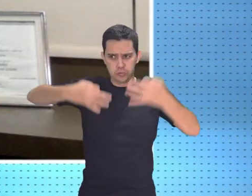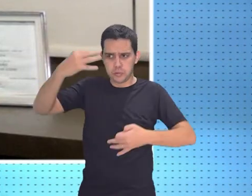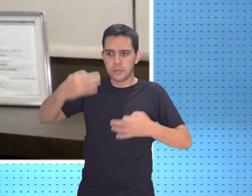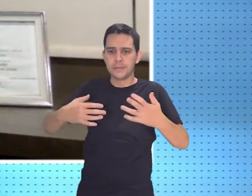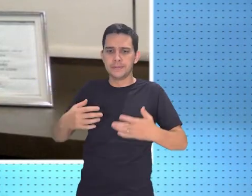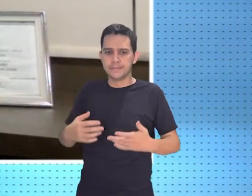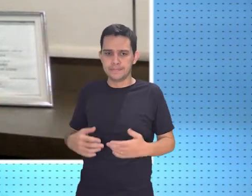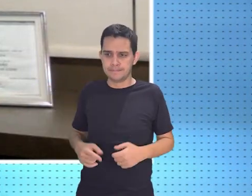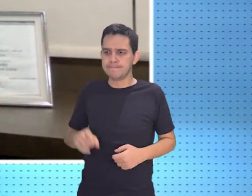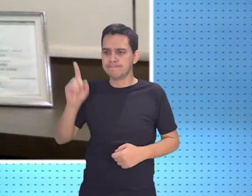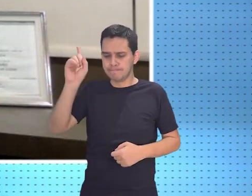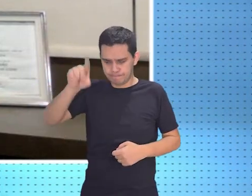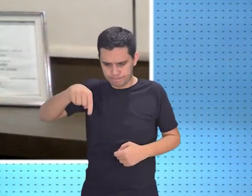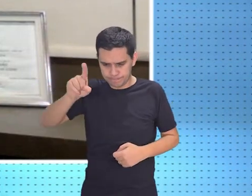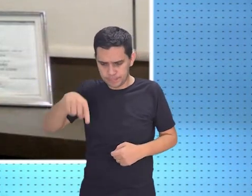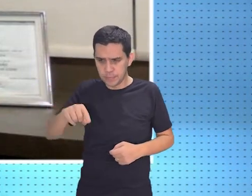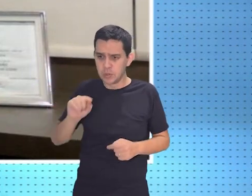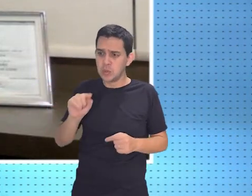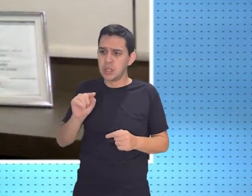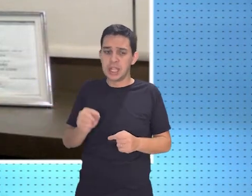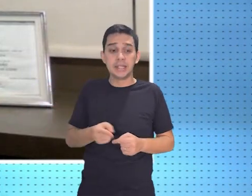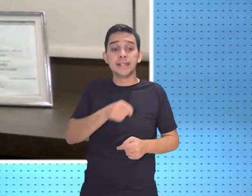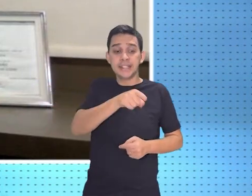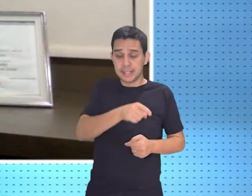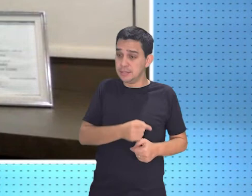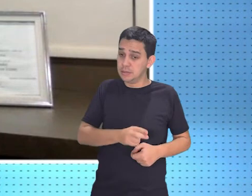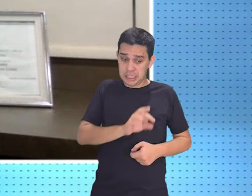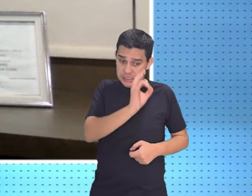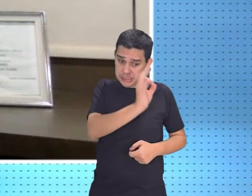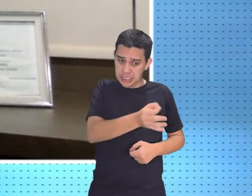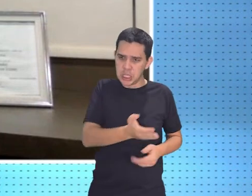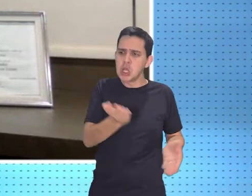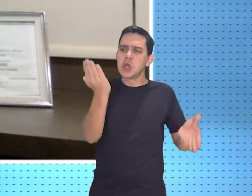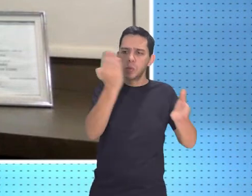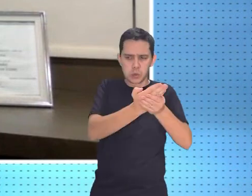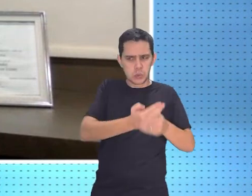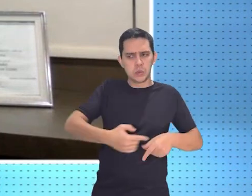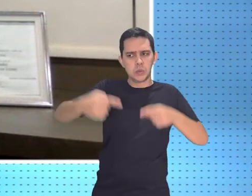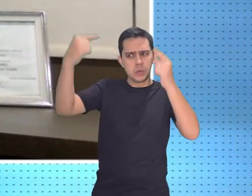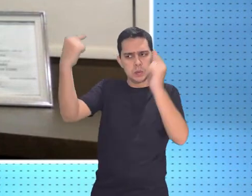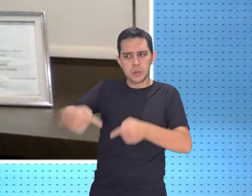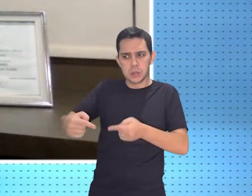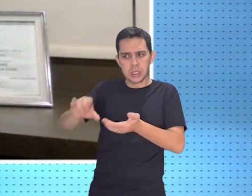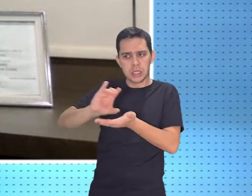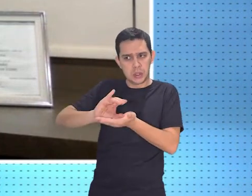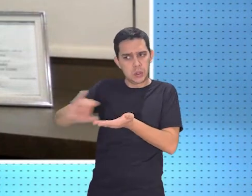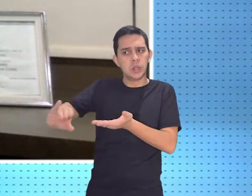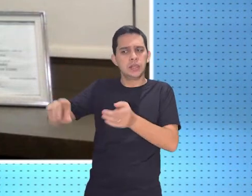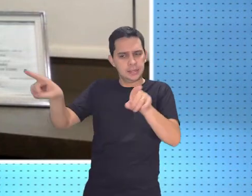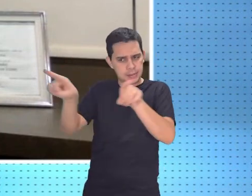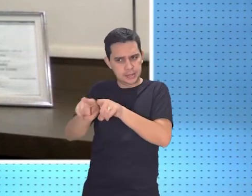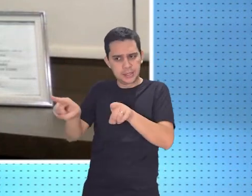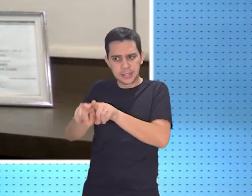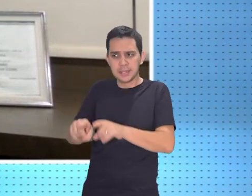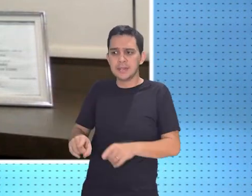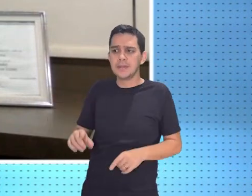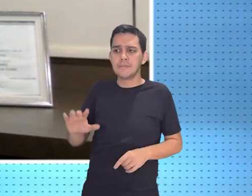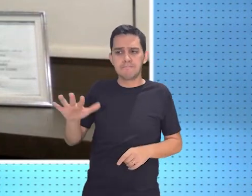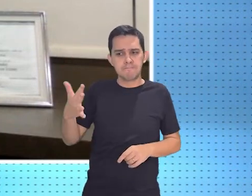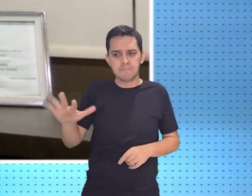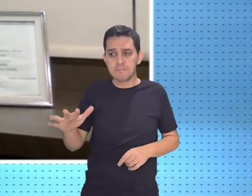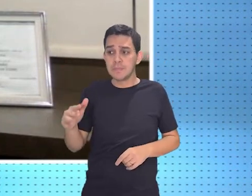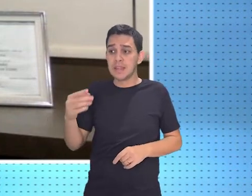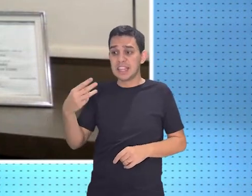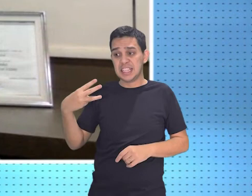julgando procedente o pedido reconvencional dos reclamados para condenar o reclamante, nesse caso,